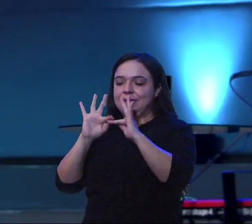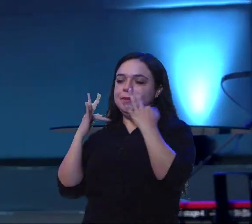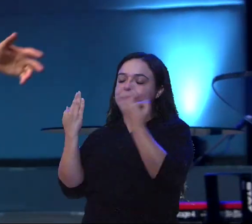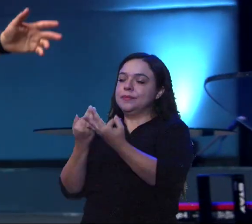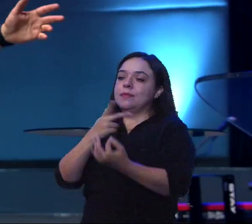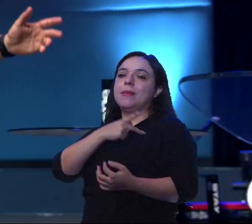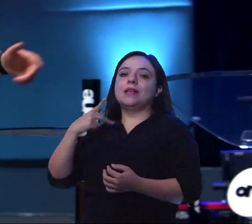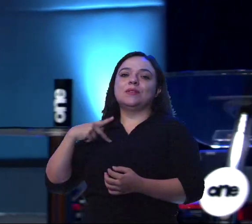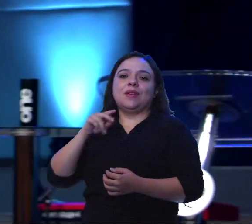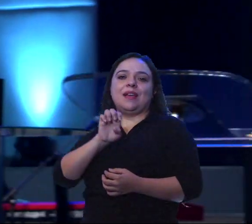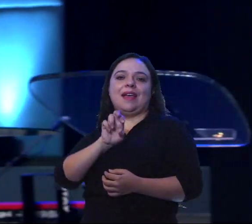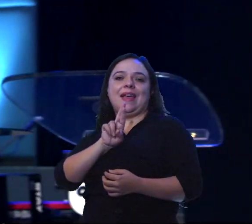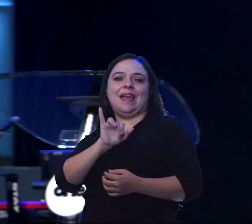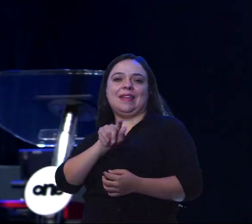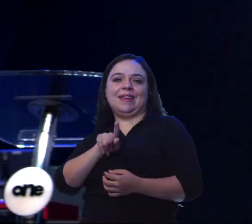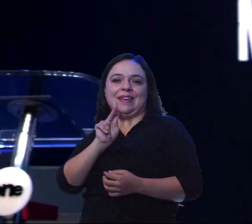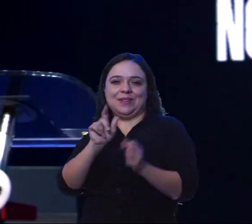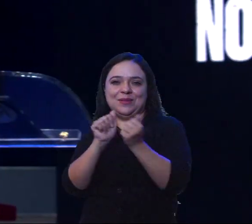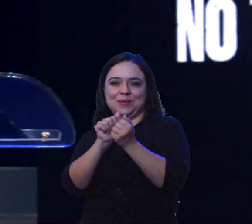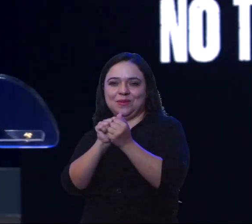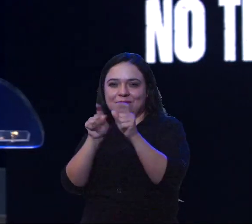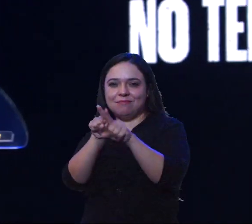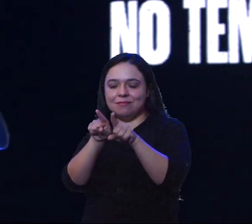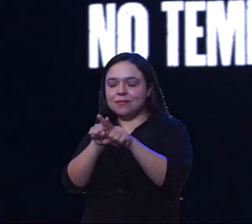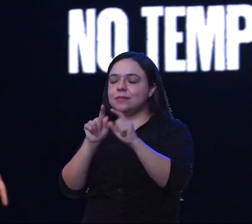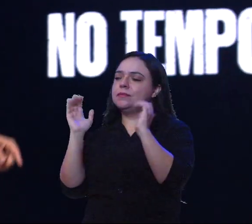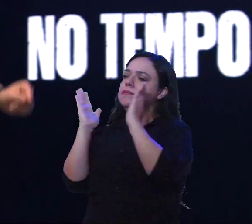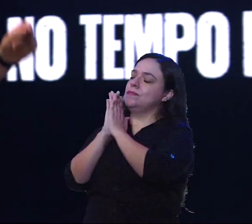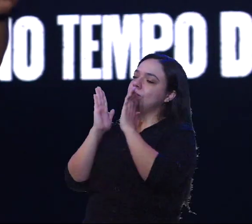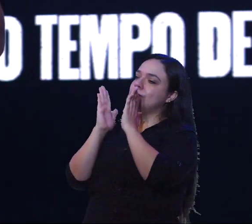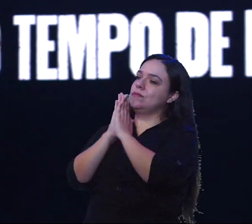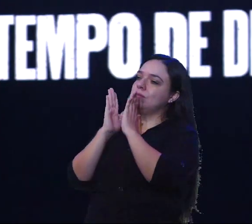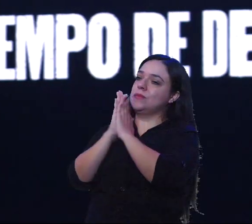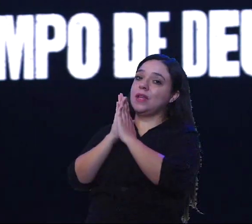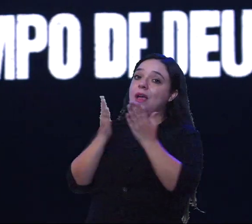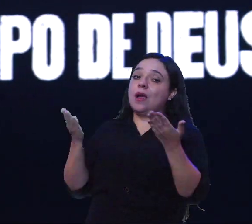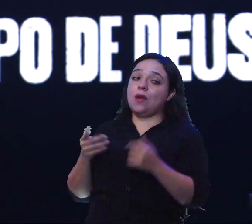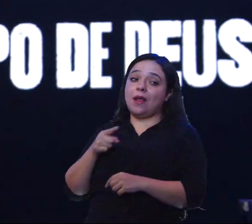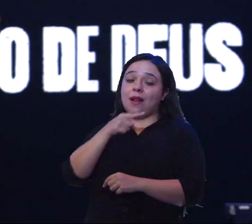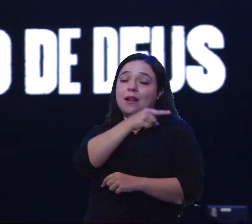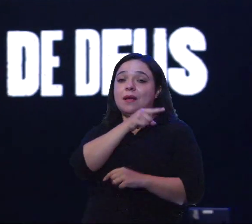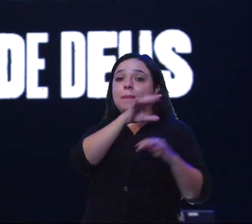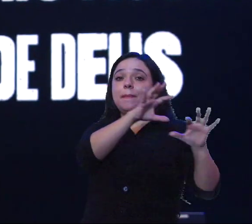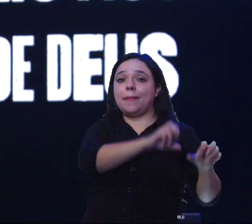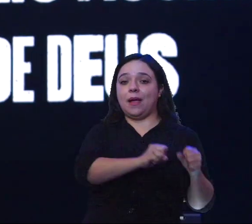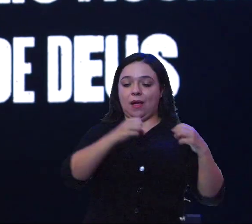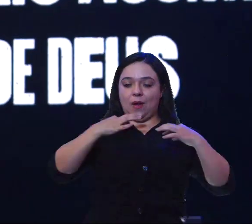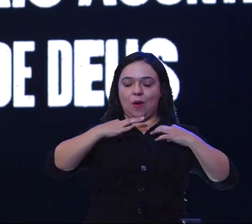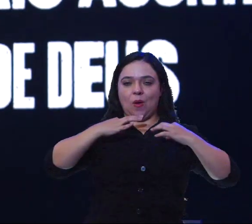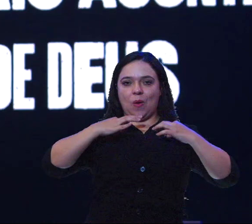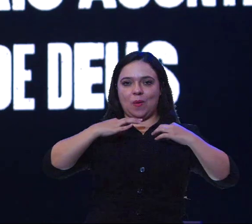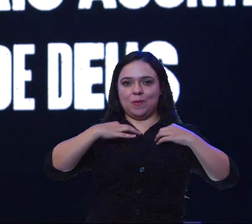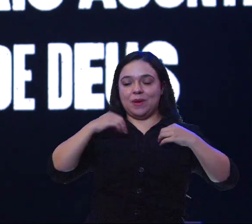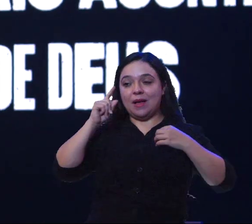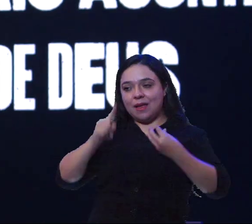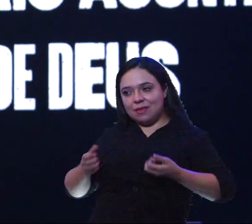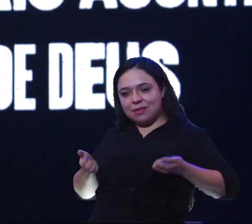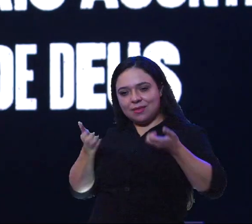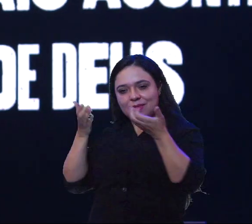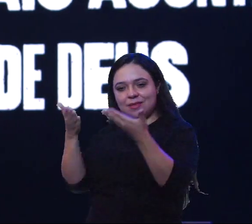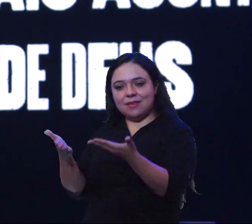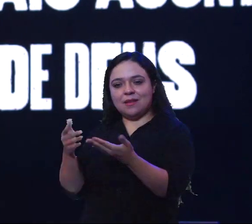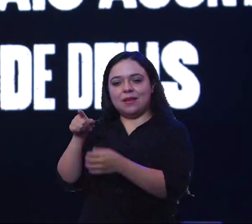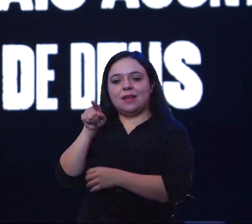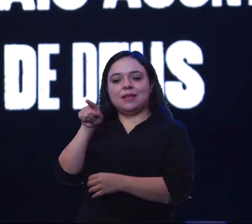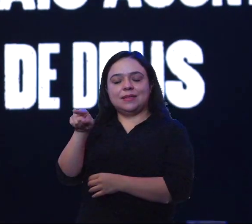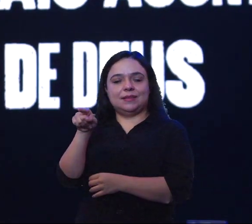Eric também. Enquanto orávamos, eu senti Deus muito falando comigo assim, olha, pega a pecinha de roupa, porque a pecinha de roupa é para eles. E